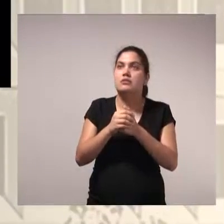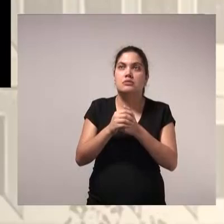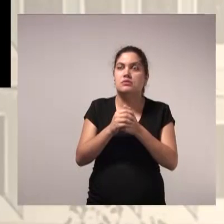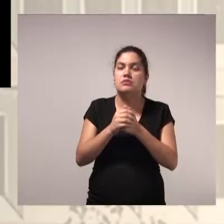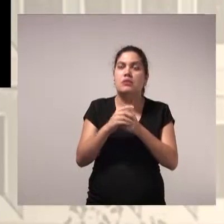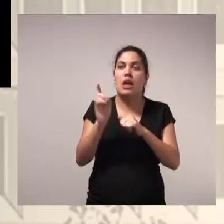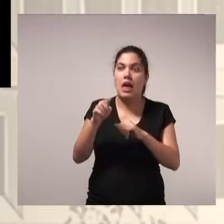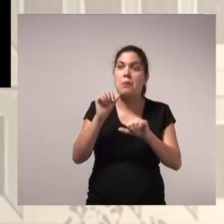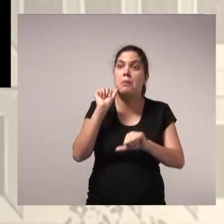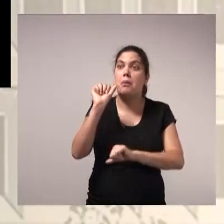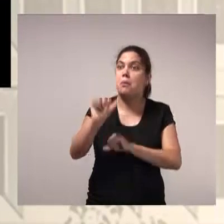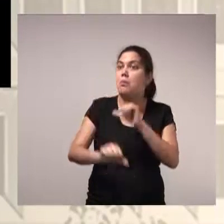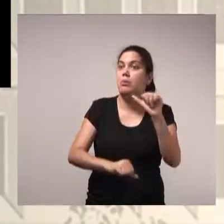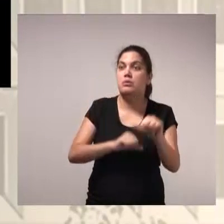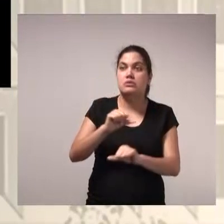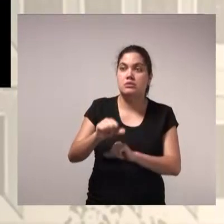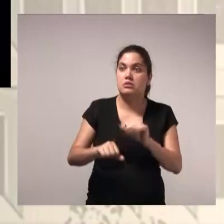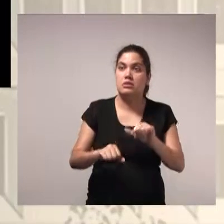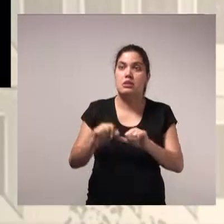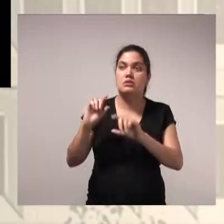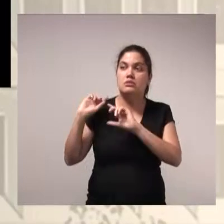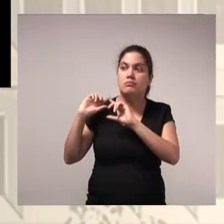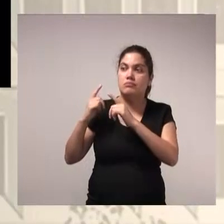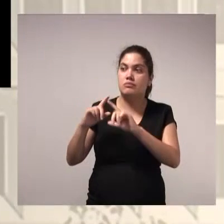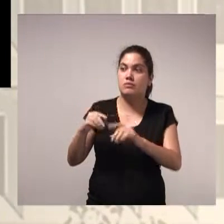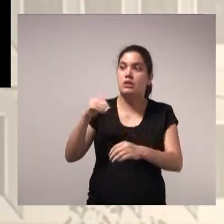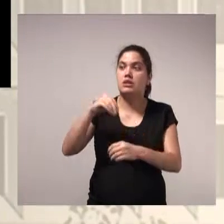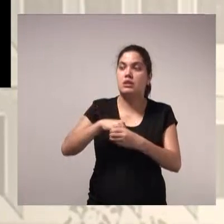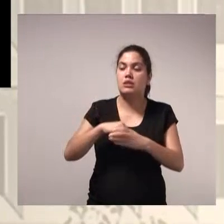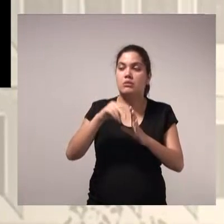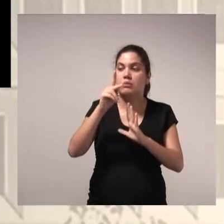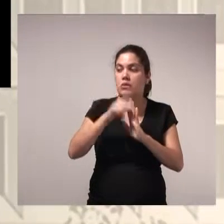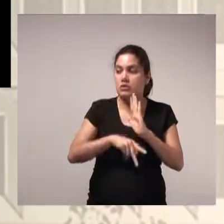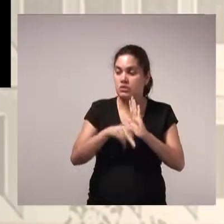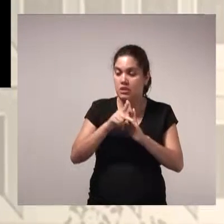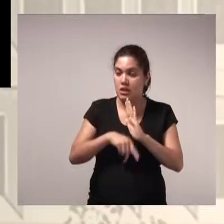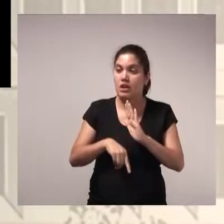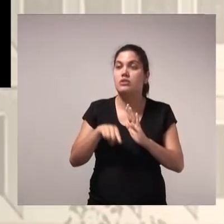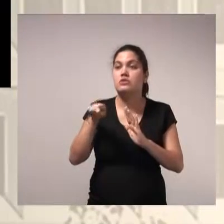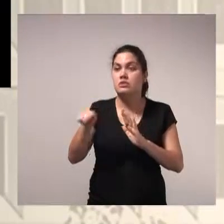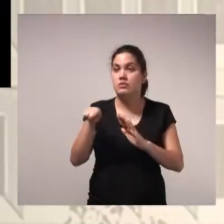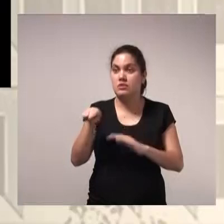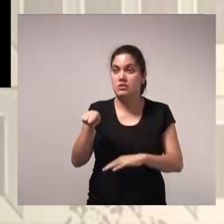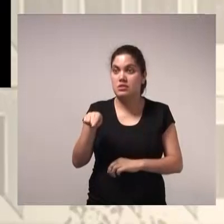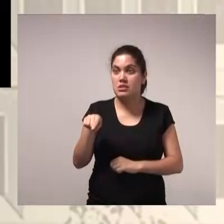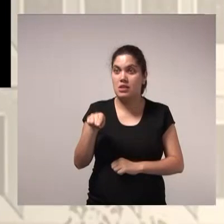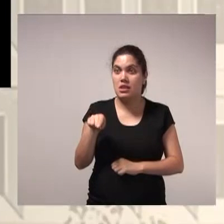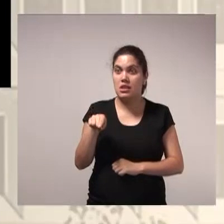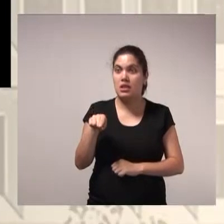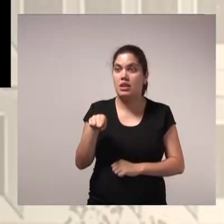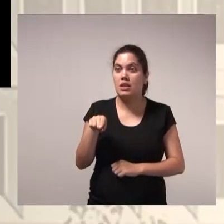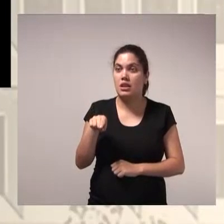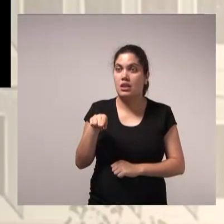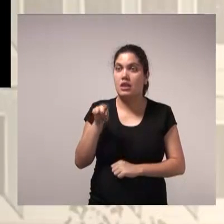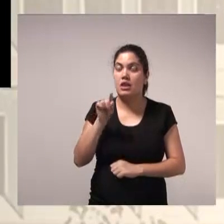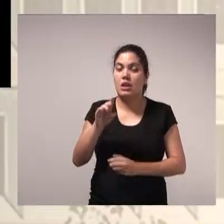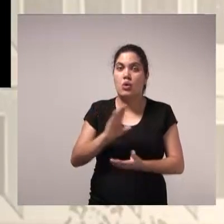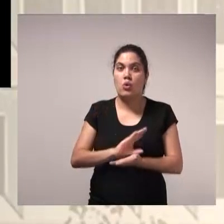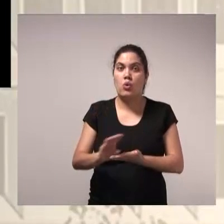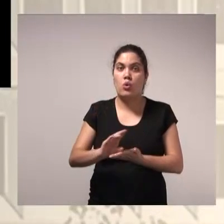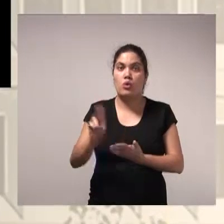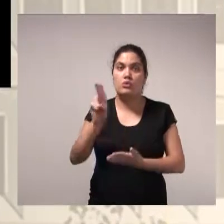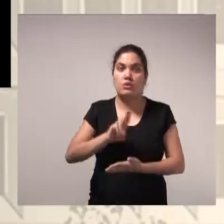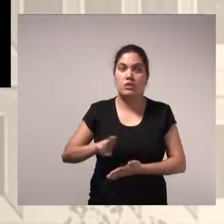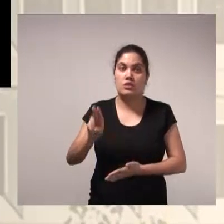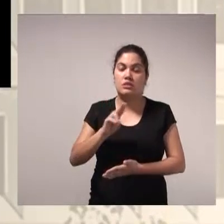é uma mudança de paradigma de projeto. Você tem um projeto no qual os recursos são utilizados no